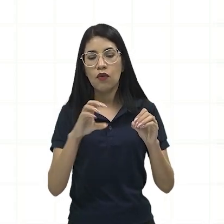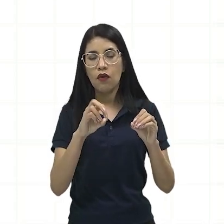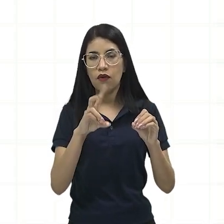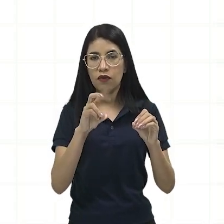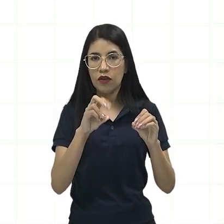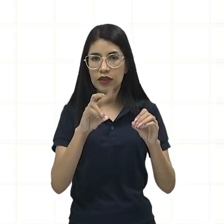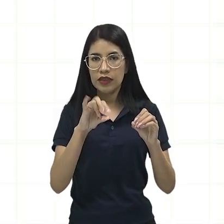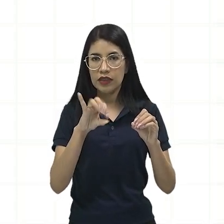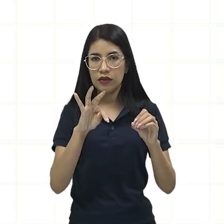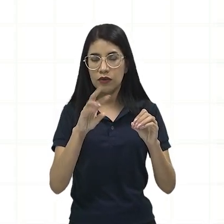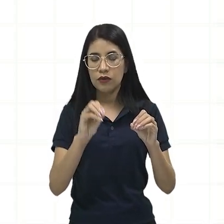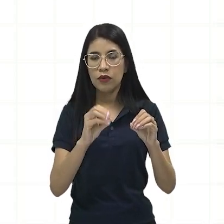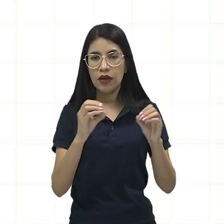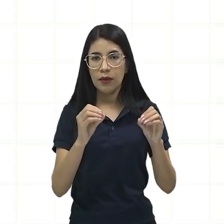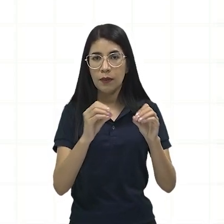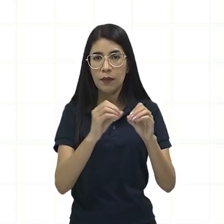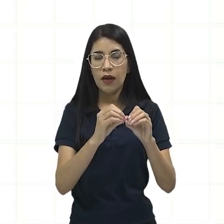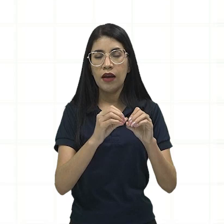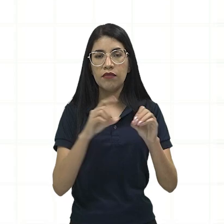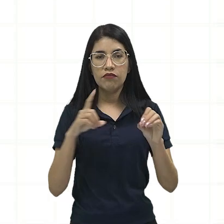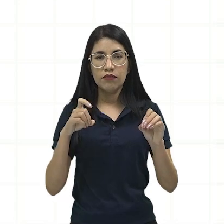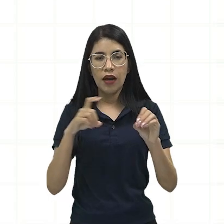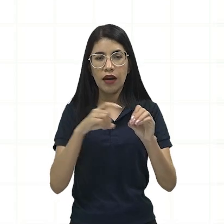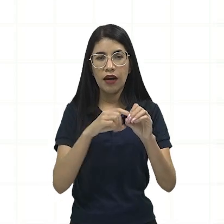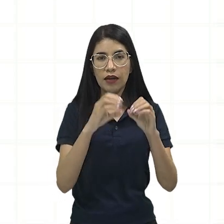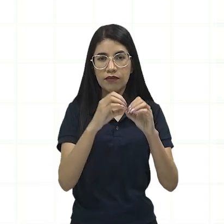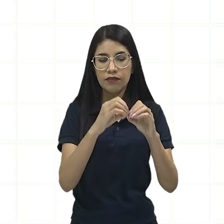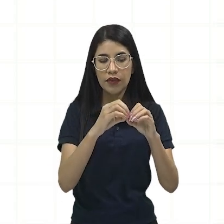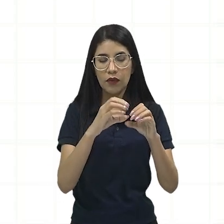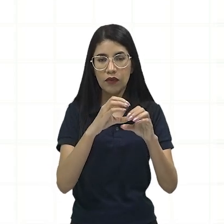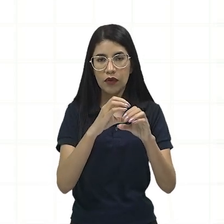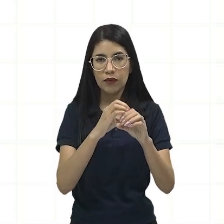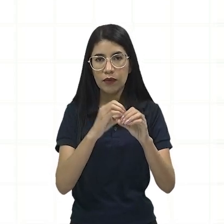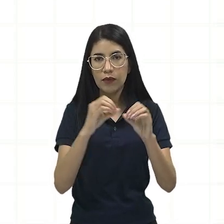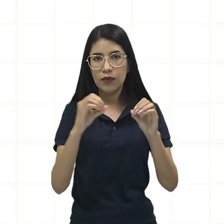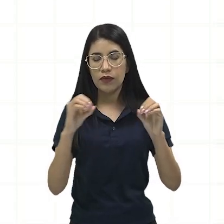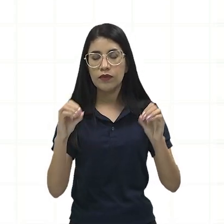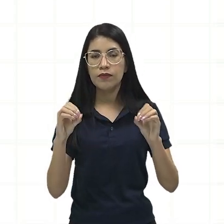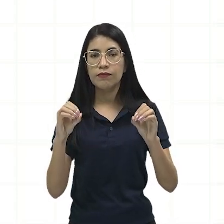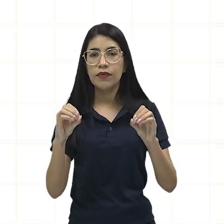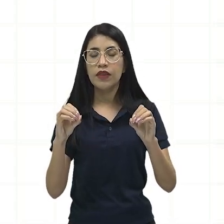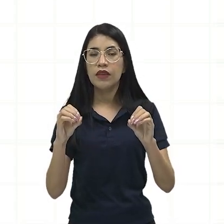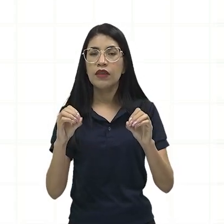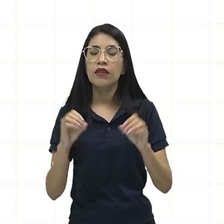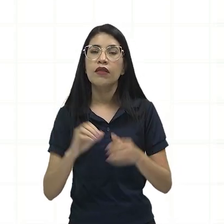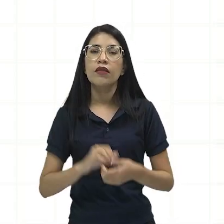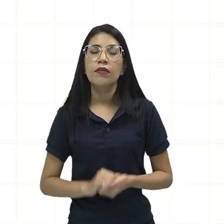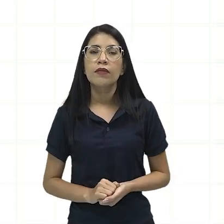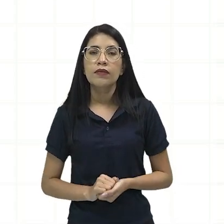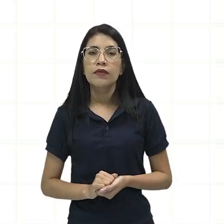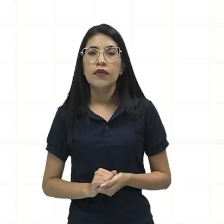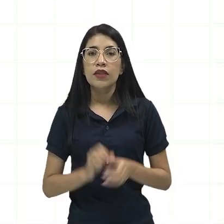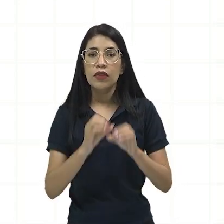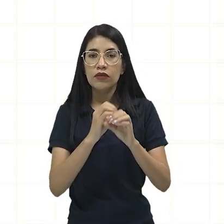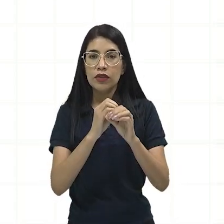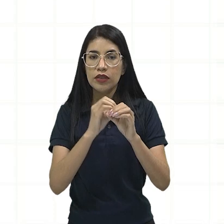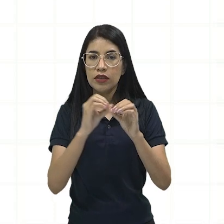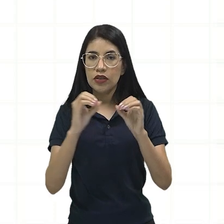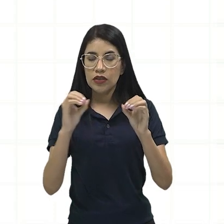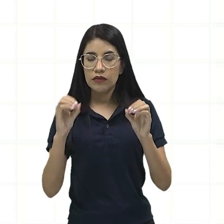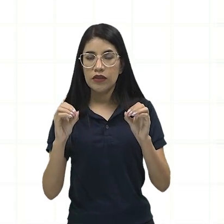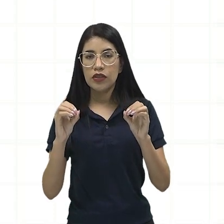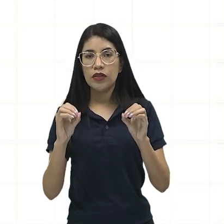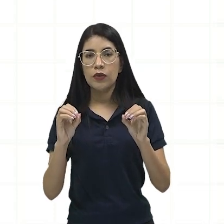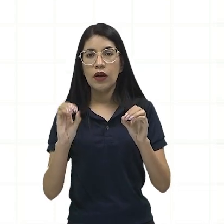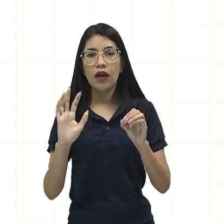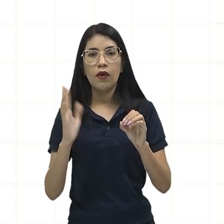ovócito, né, que uniu-se com o espermatozoide para formar o ovo ou zigoto. Nessas primeiras divisões, vai